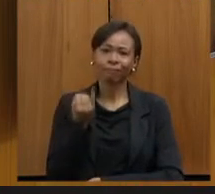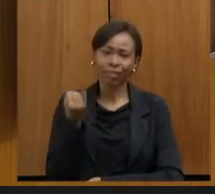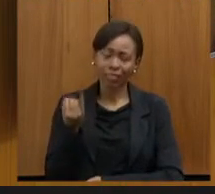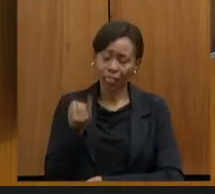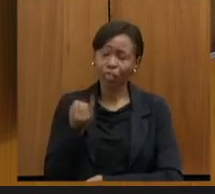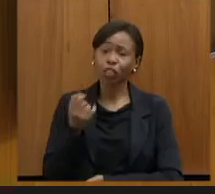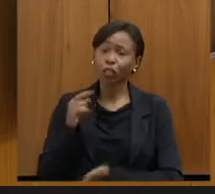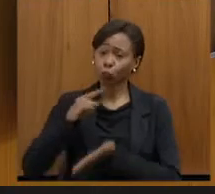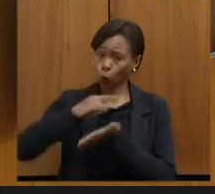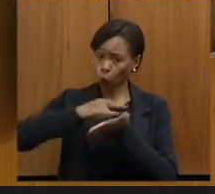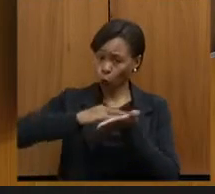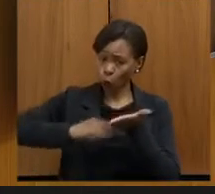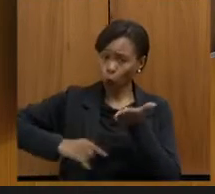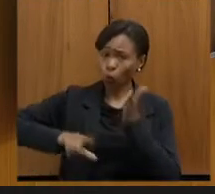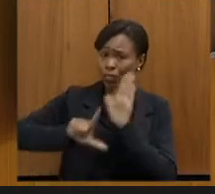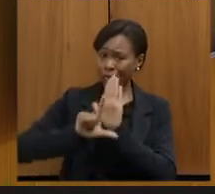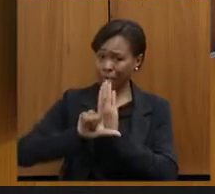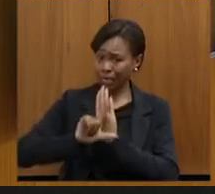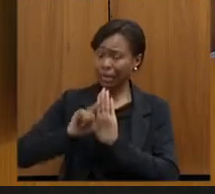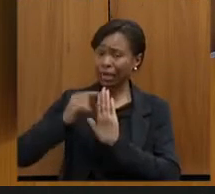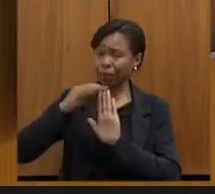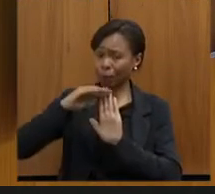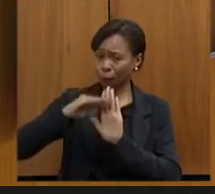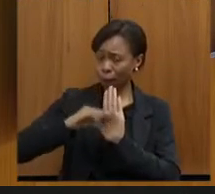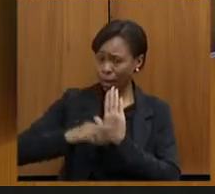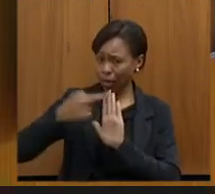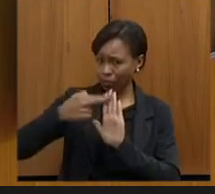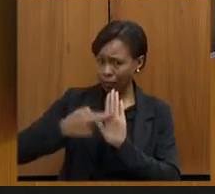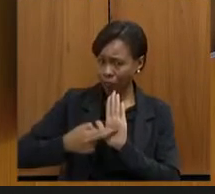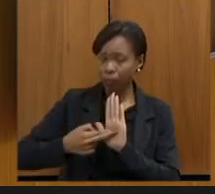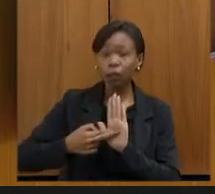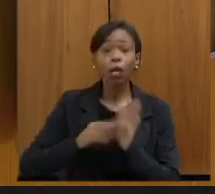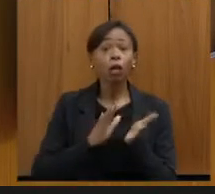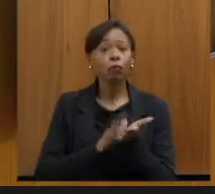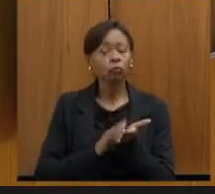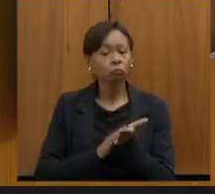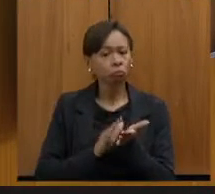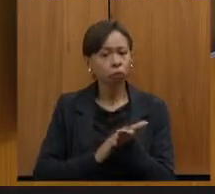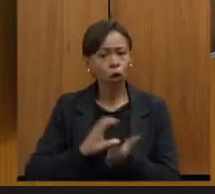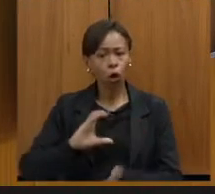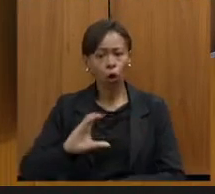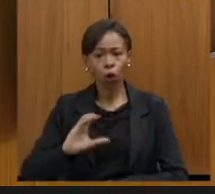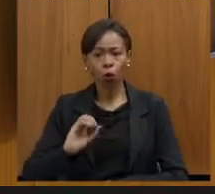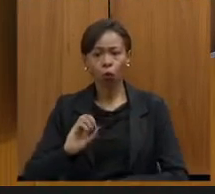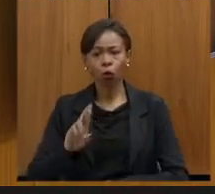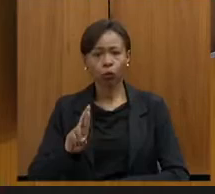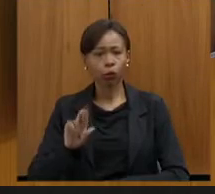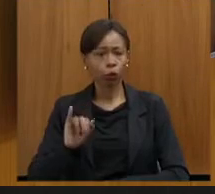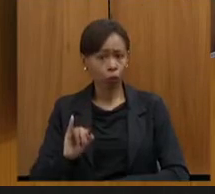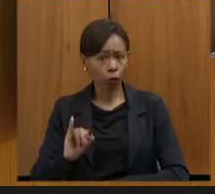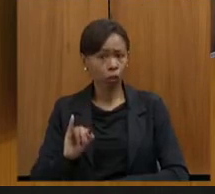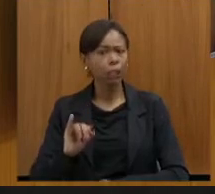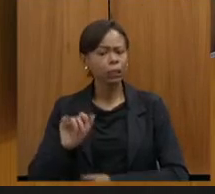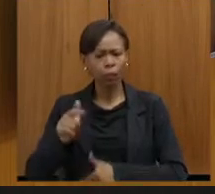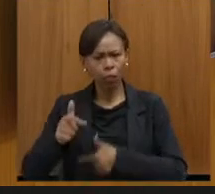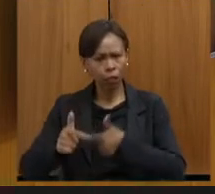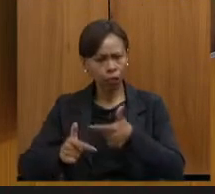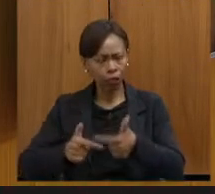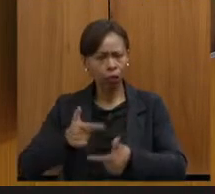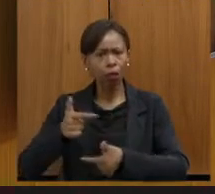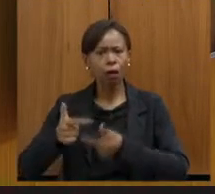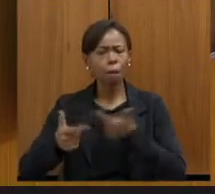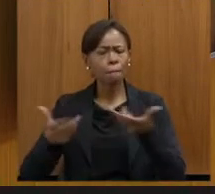regularização. E eu gostaria de parabenizar o CORE, tem feito um trabalho bastante